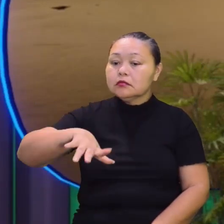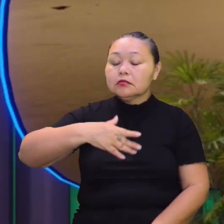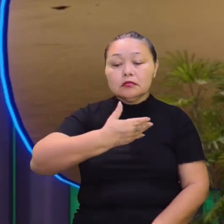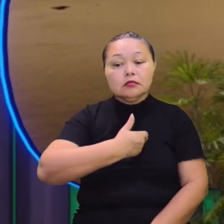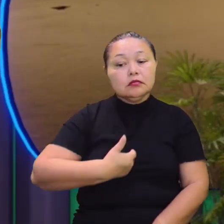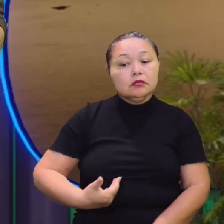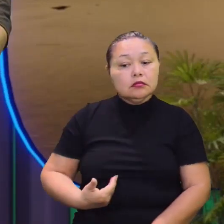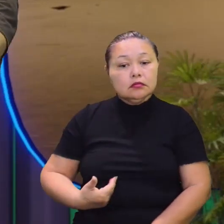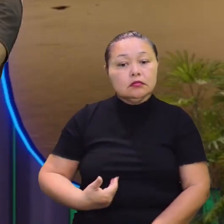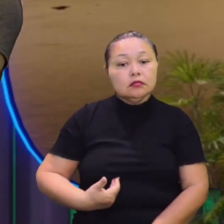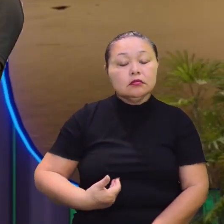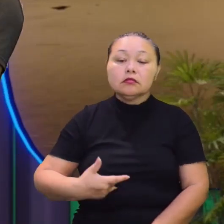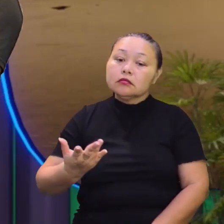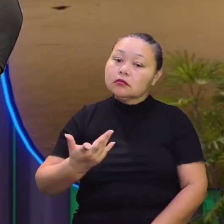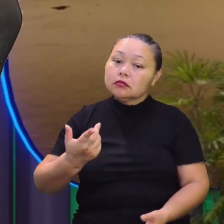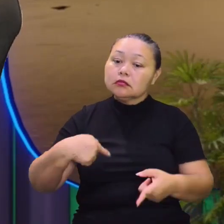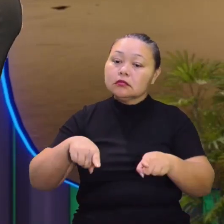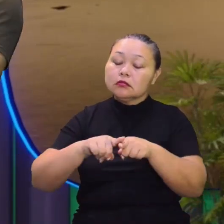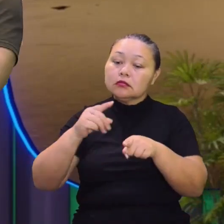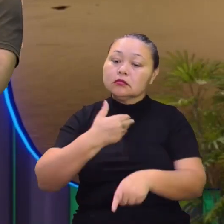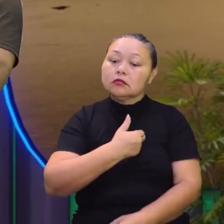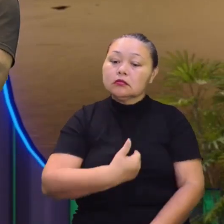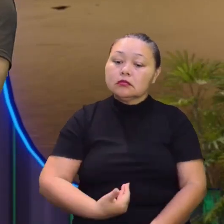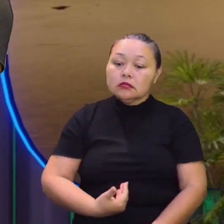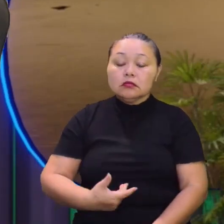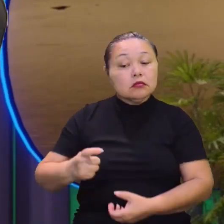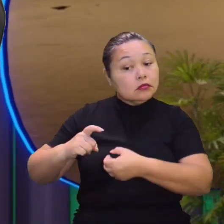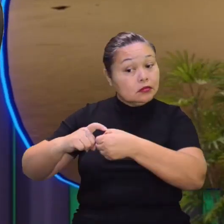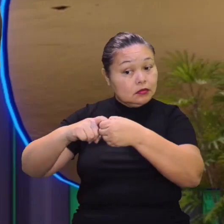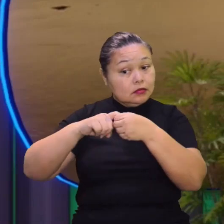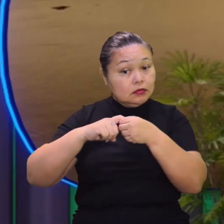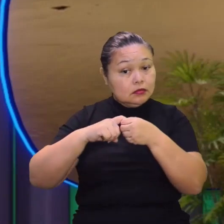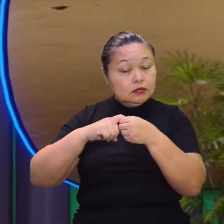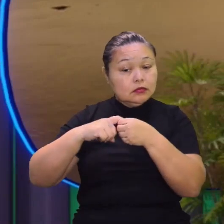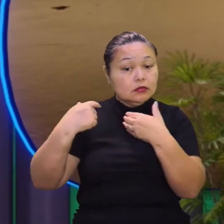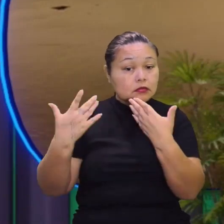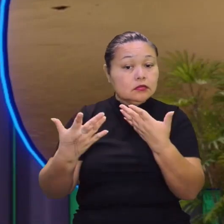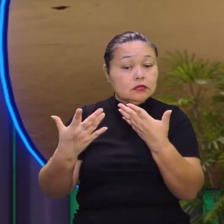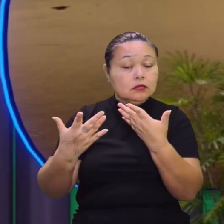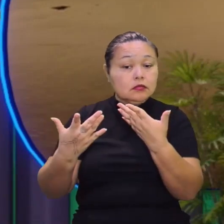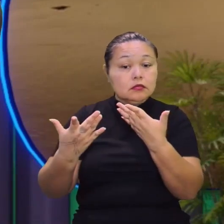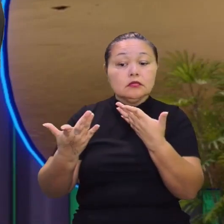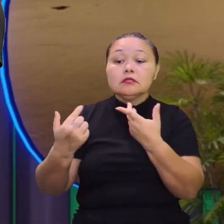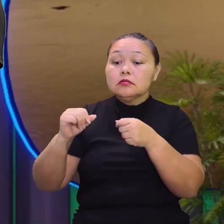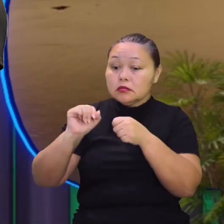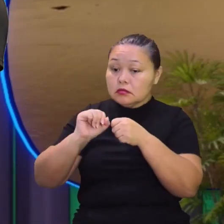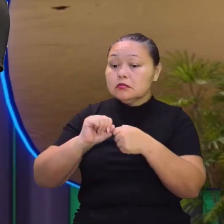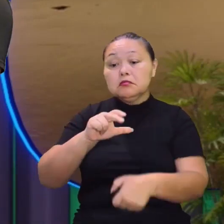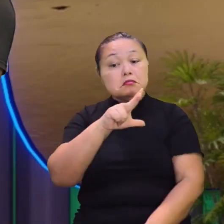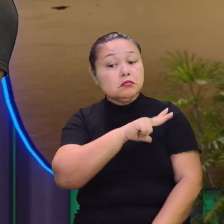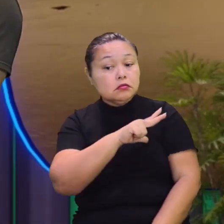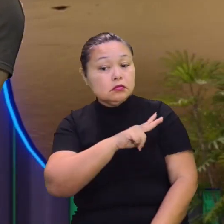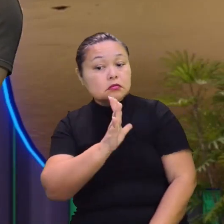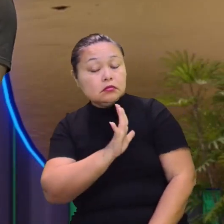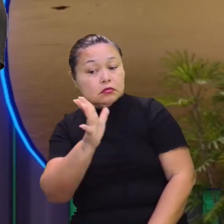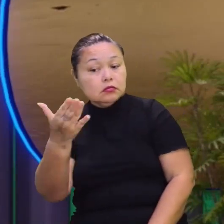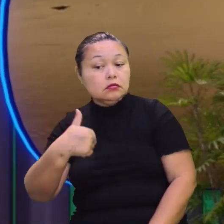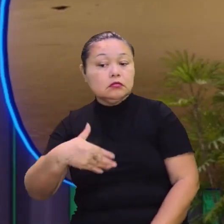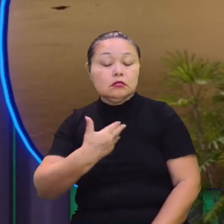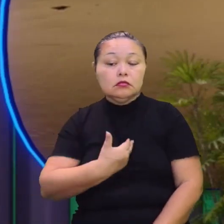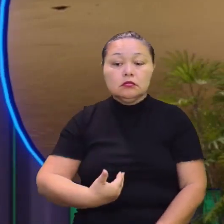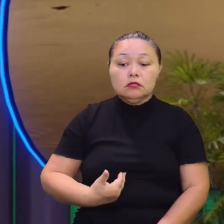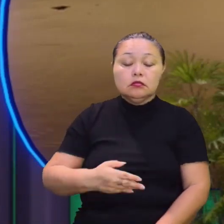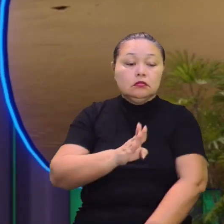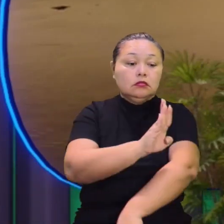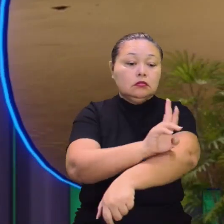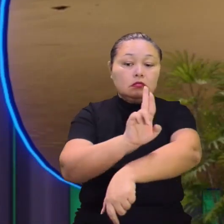falando de governo, os governos poderiam fazer parcerias, inclusive público e privado. Não tem BR